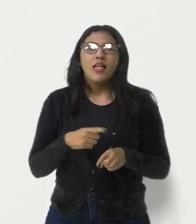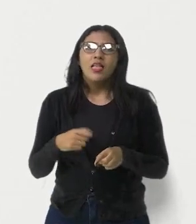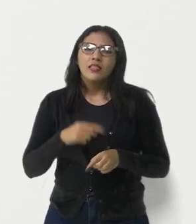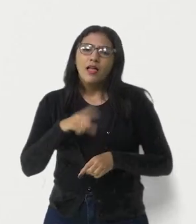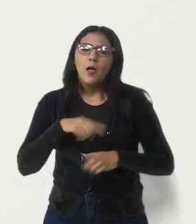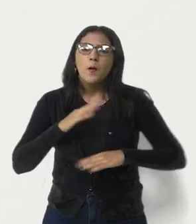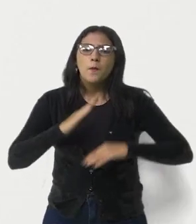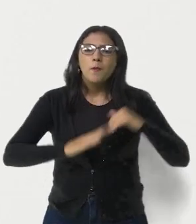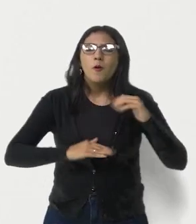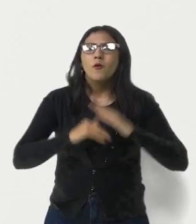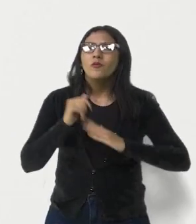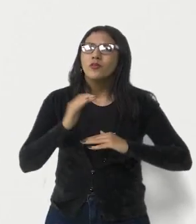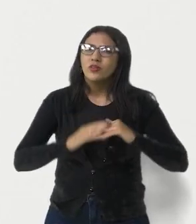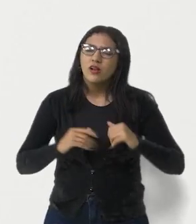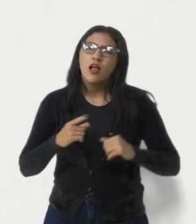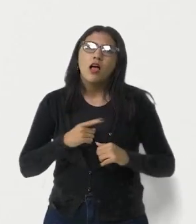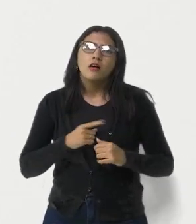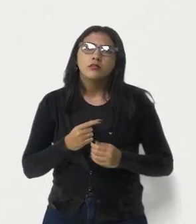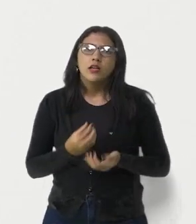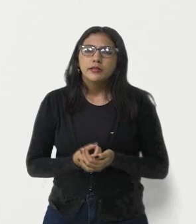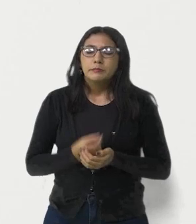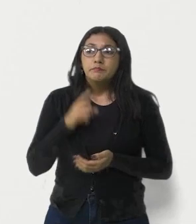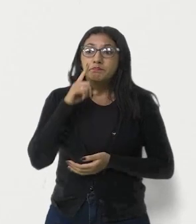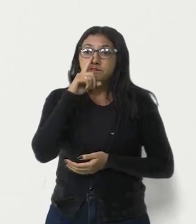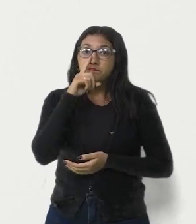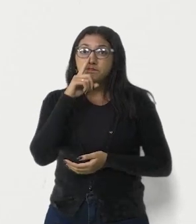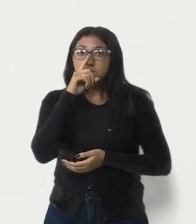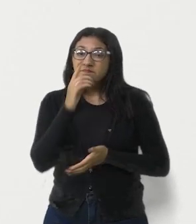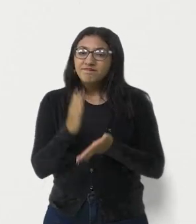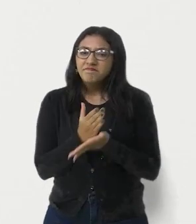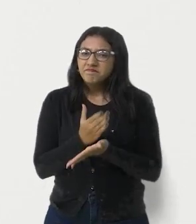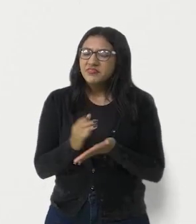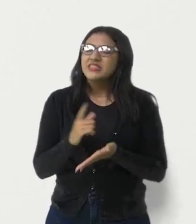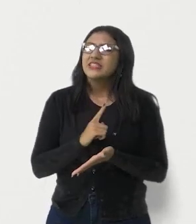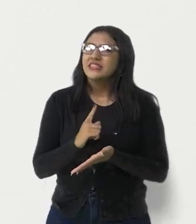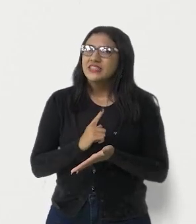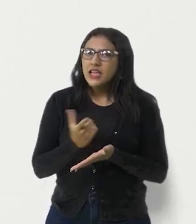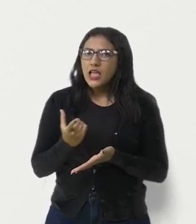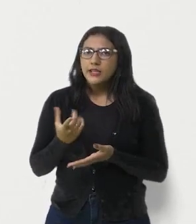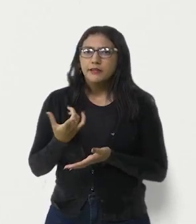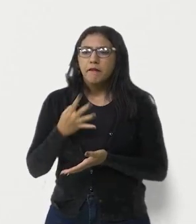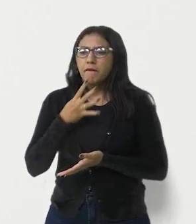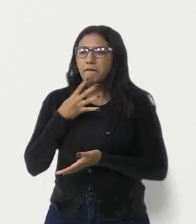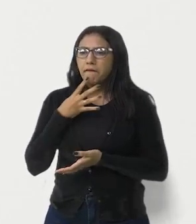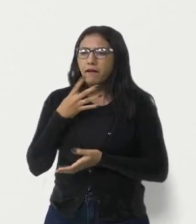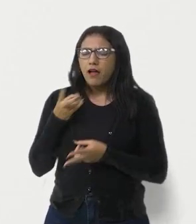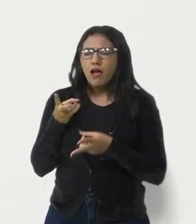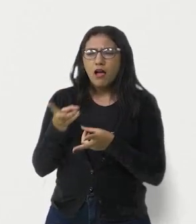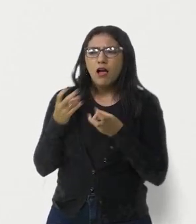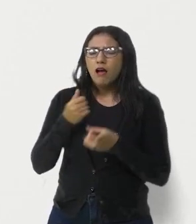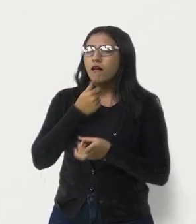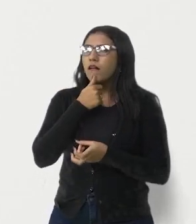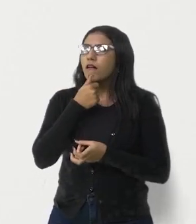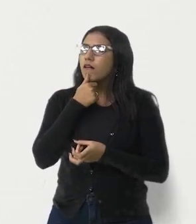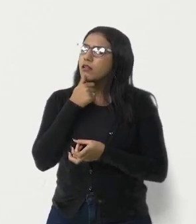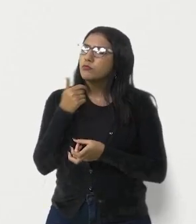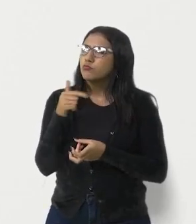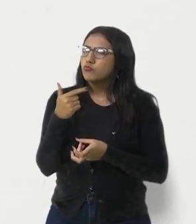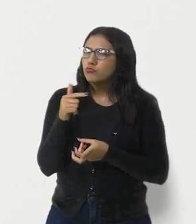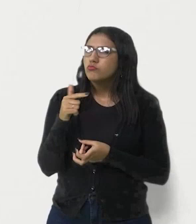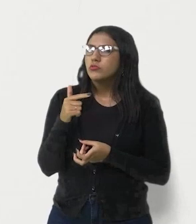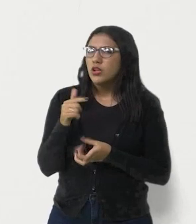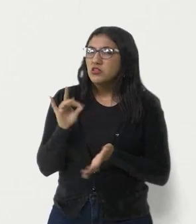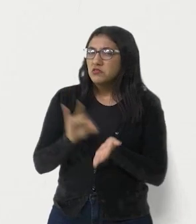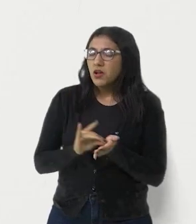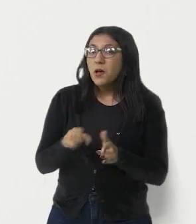falei, é uma profissão que oferece alguns riscos, que ainda não é tão reconhecida. No entanto, foi uma das